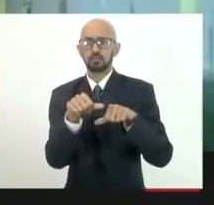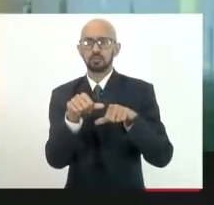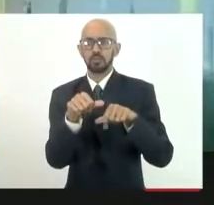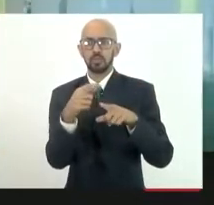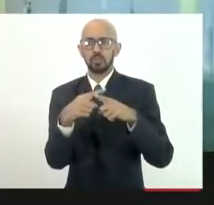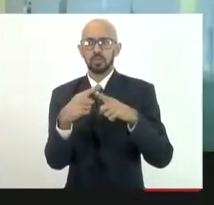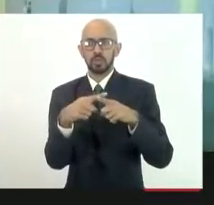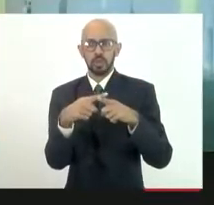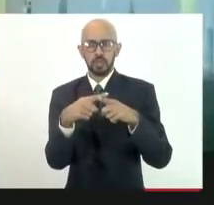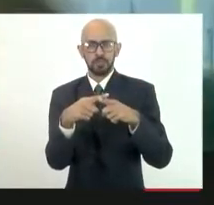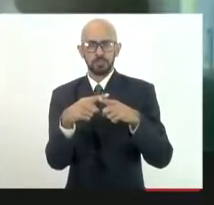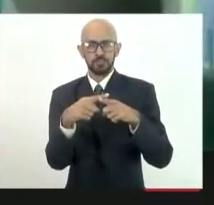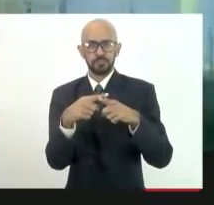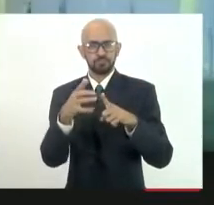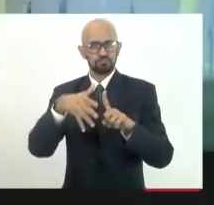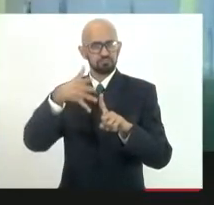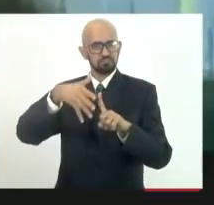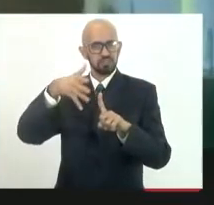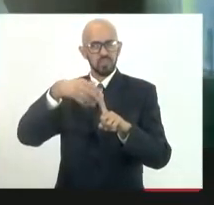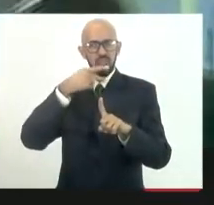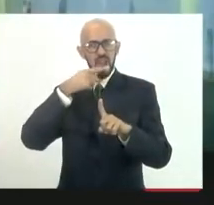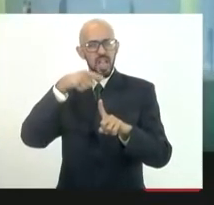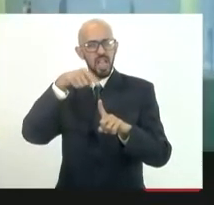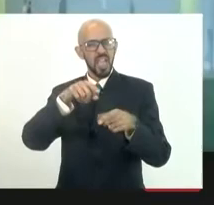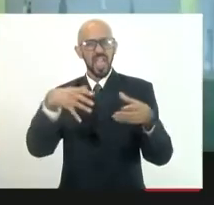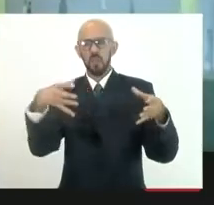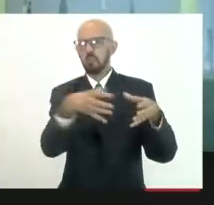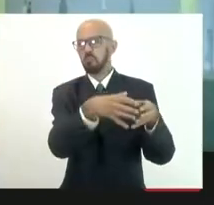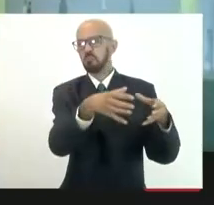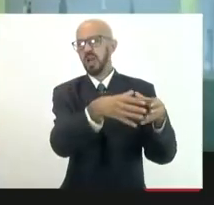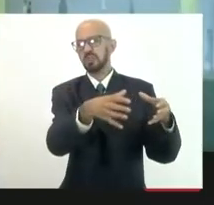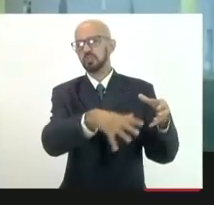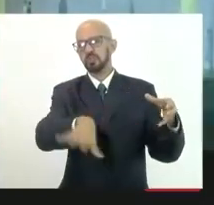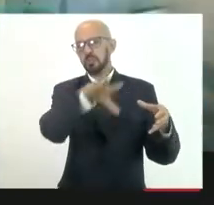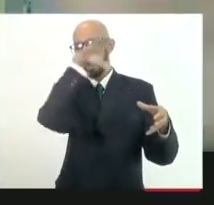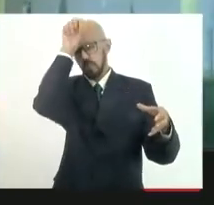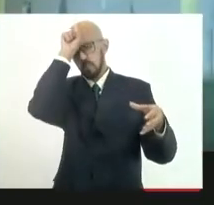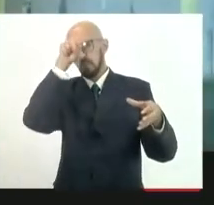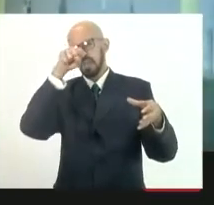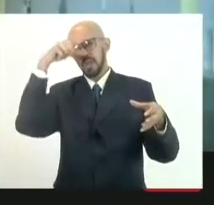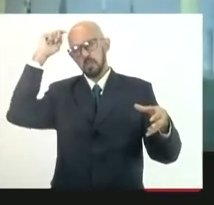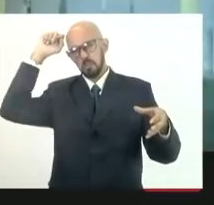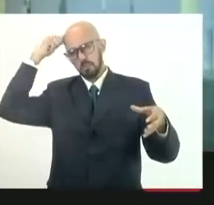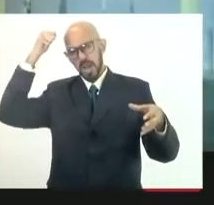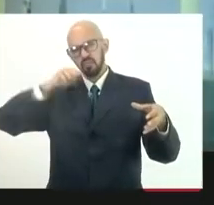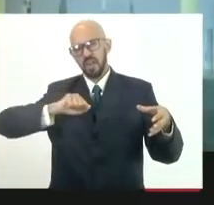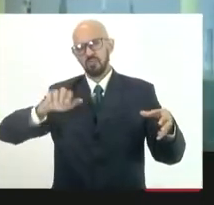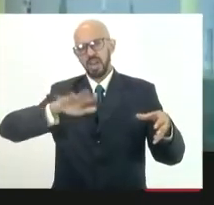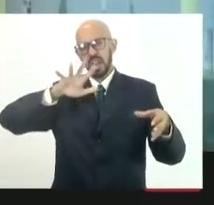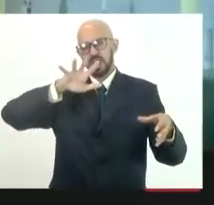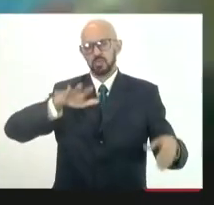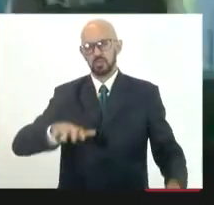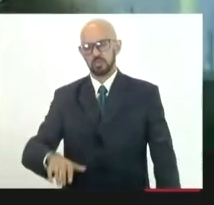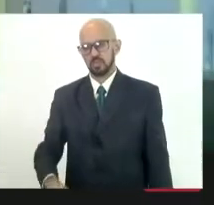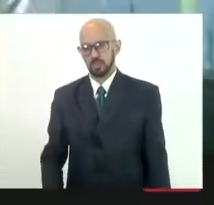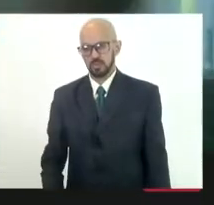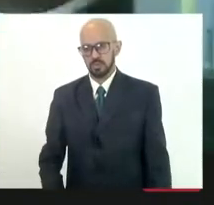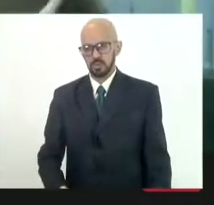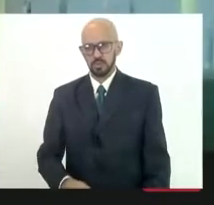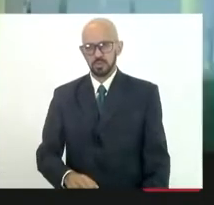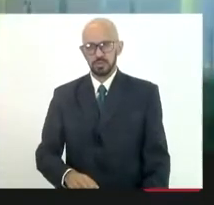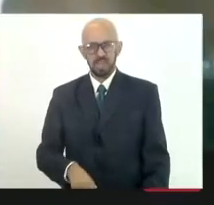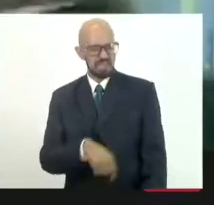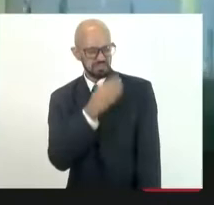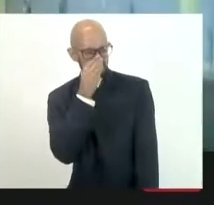Porque a fala de todo mundo é um bando de preto, é um bando de macumbeiro, é um bando de favelado. Isso não leva a